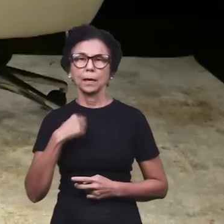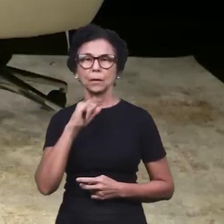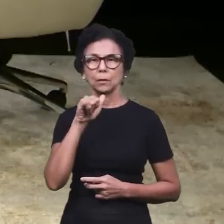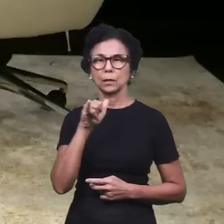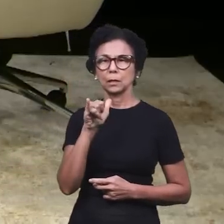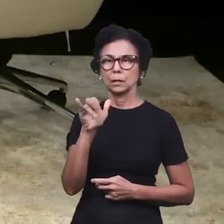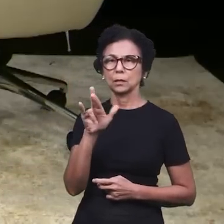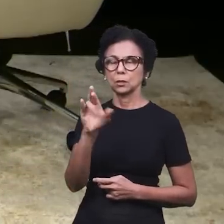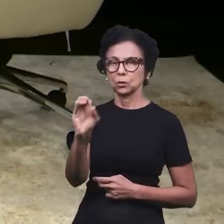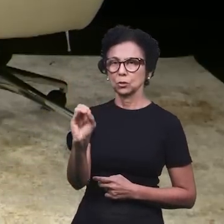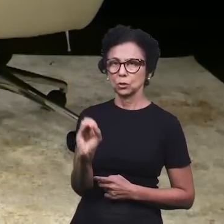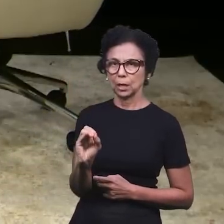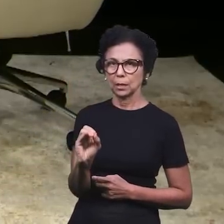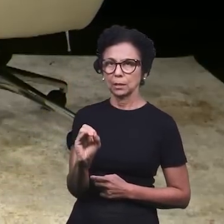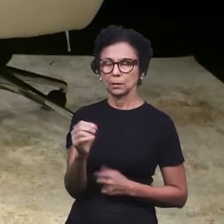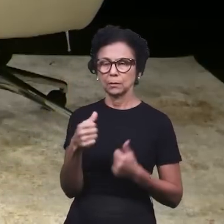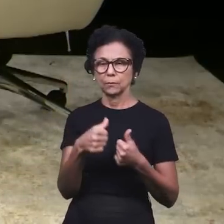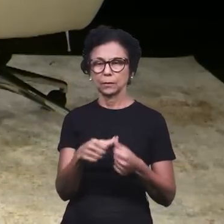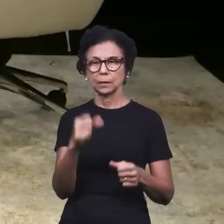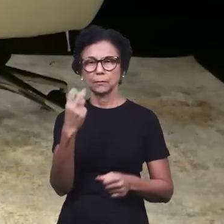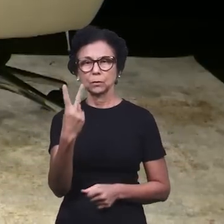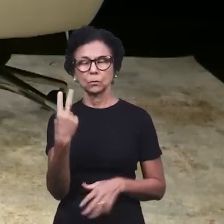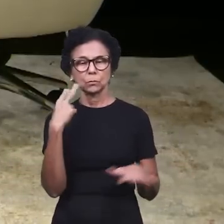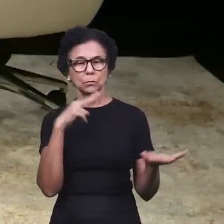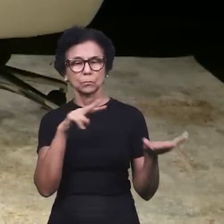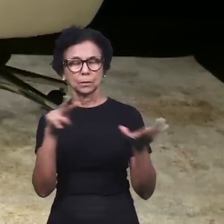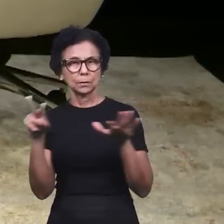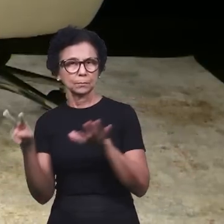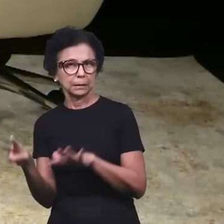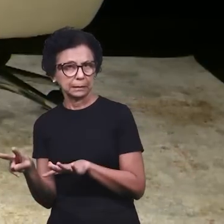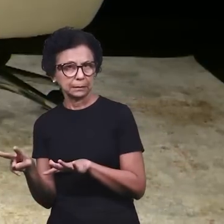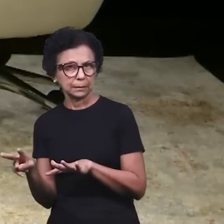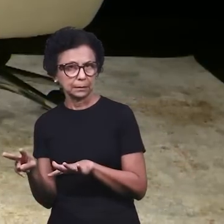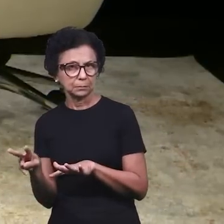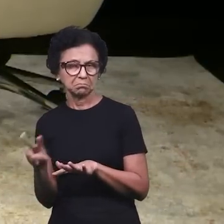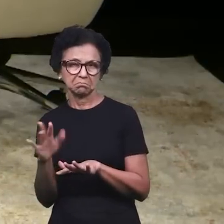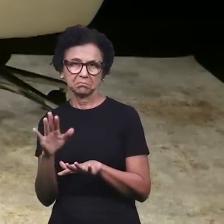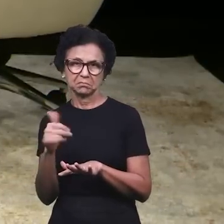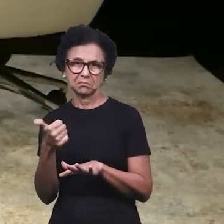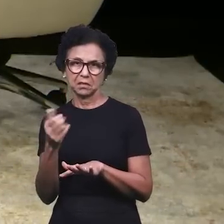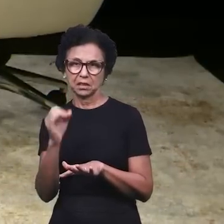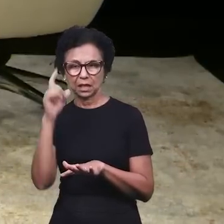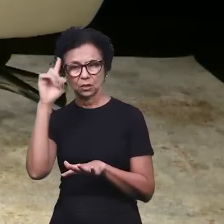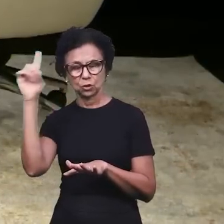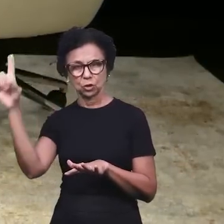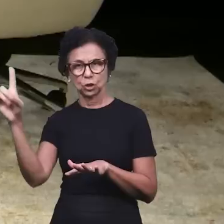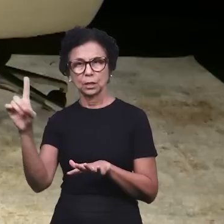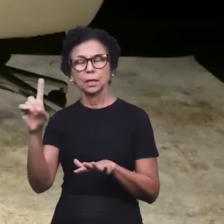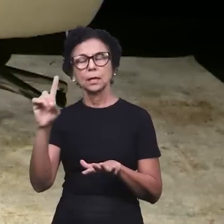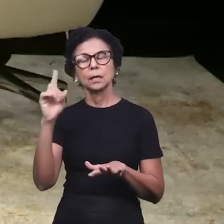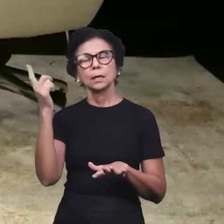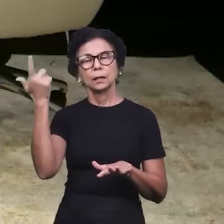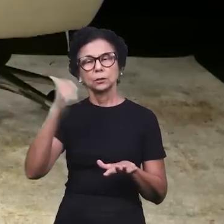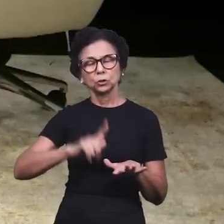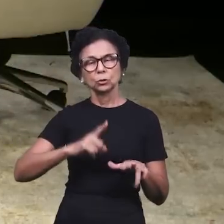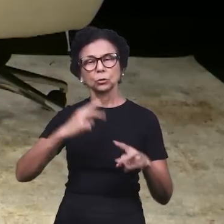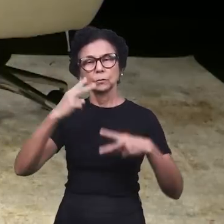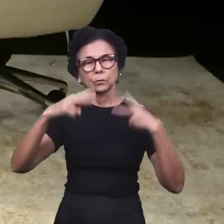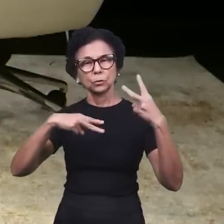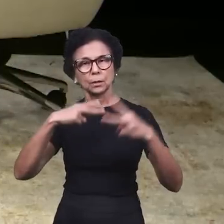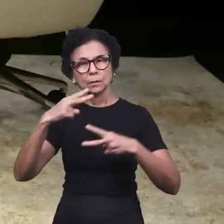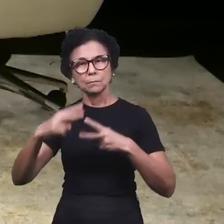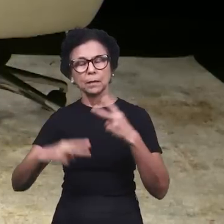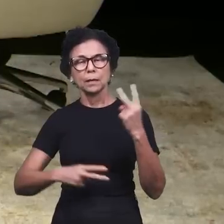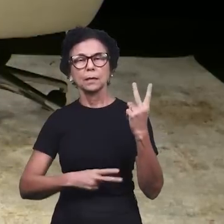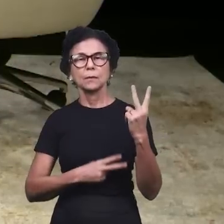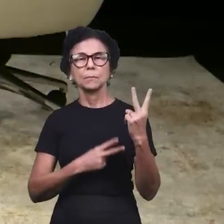2 semanas, né, Aham. ou 10 dias. Aí passava 2 meses, vinha o Peixoto com o outro,